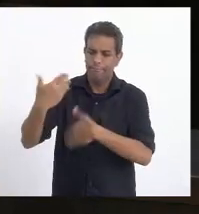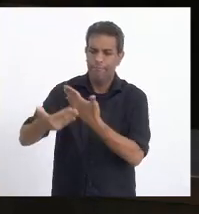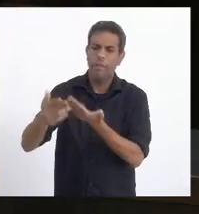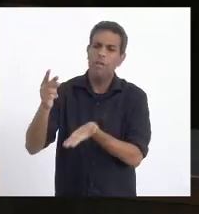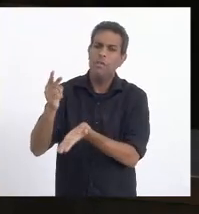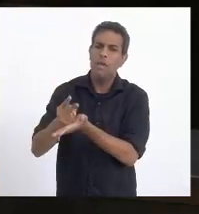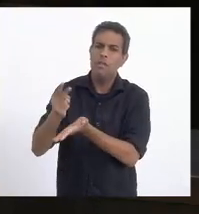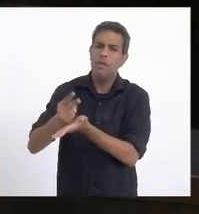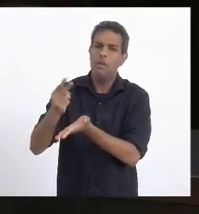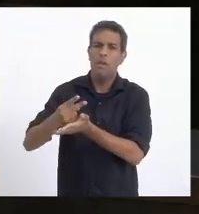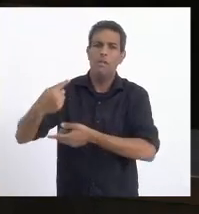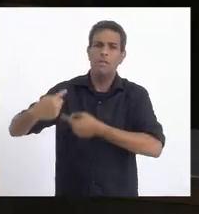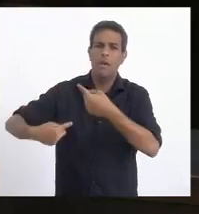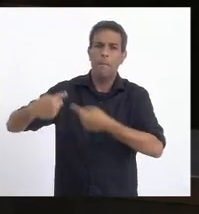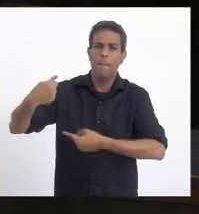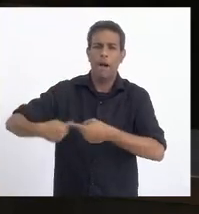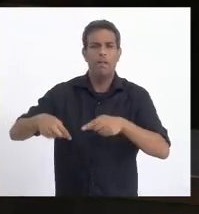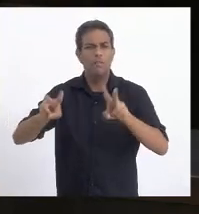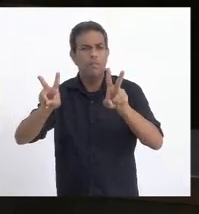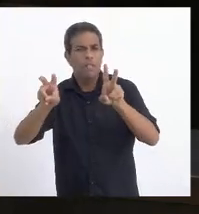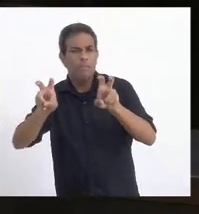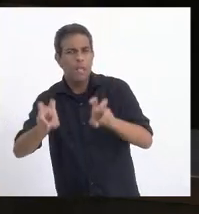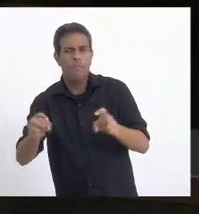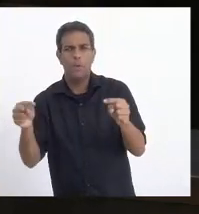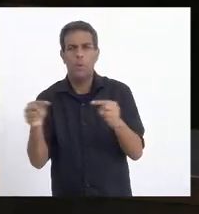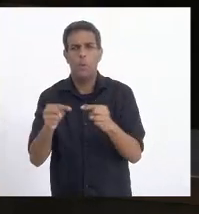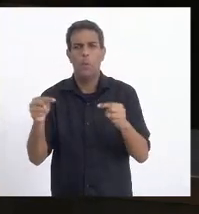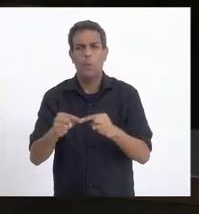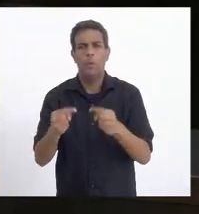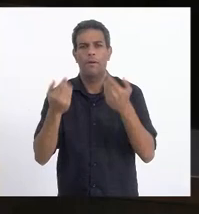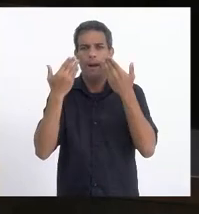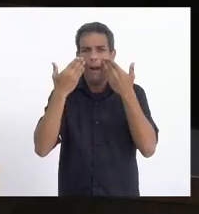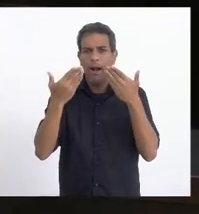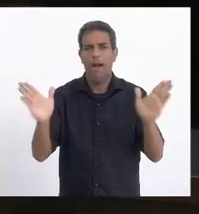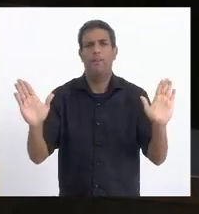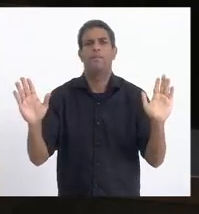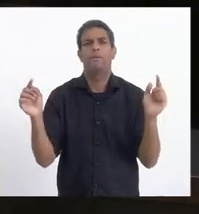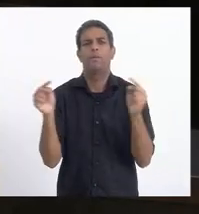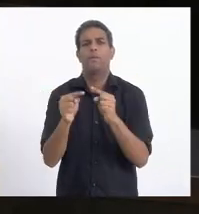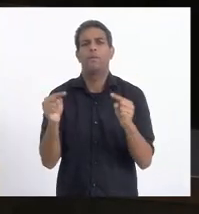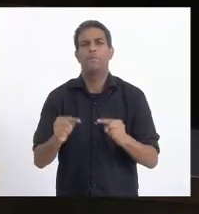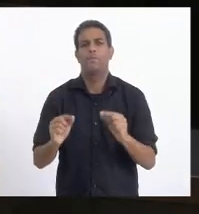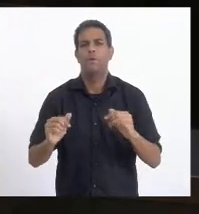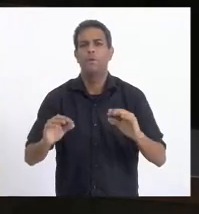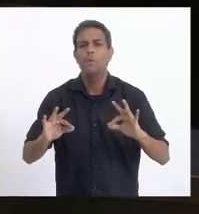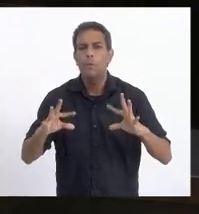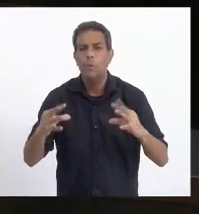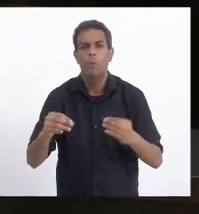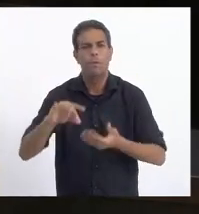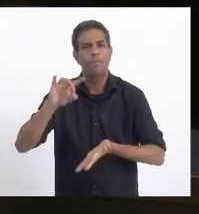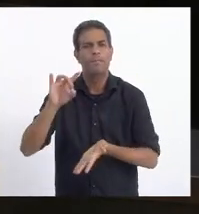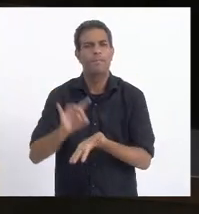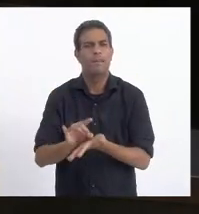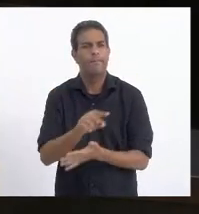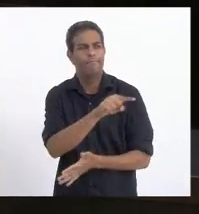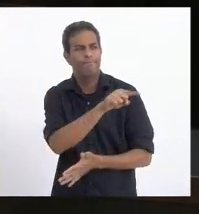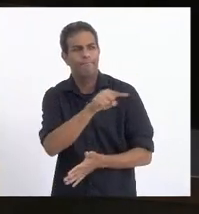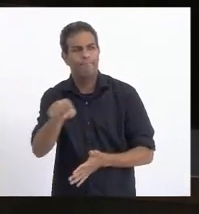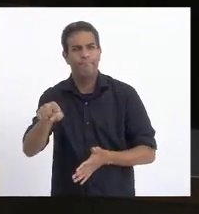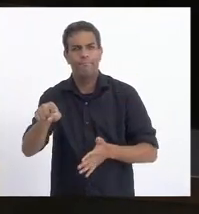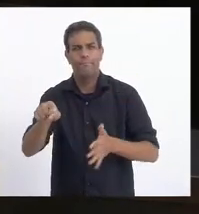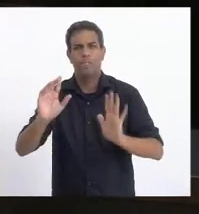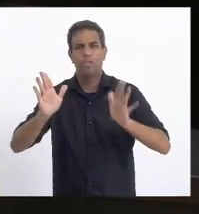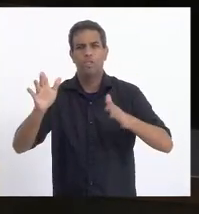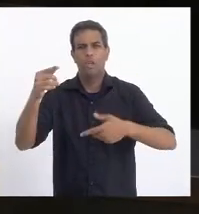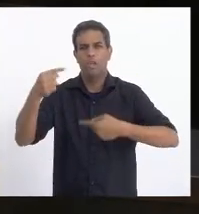sempre no debate Na transparência e mais do que isso eu tenho certeza que essa legislatura